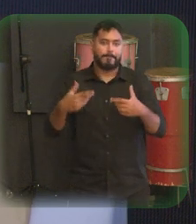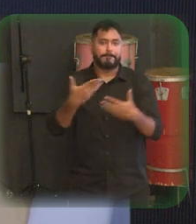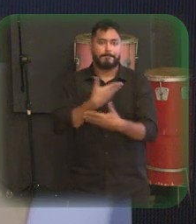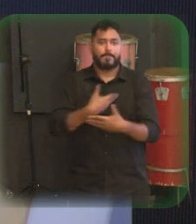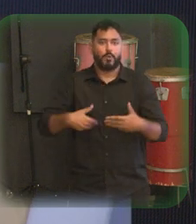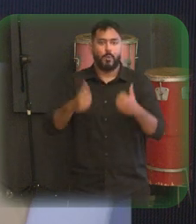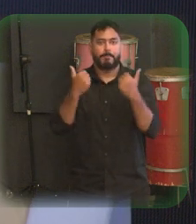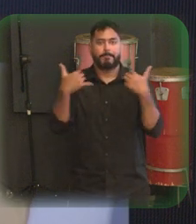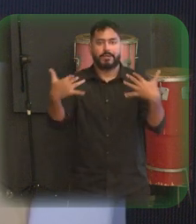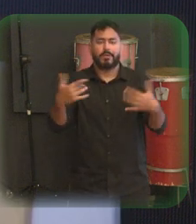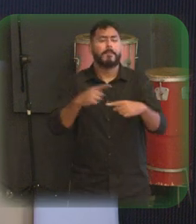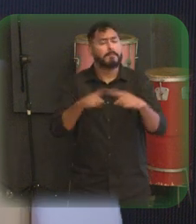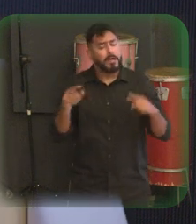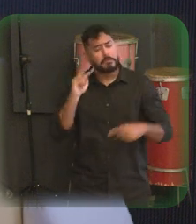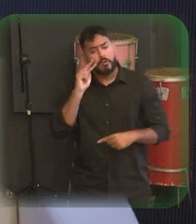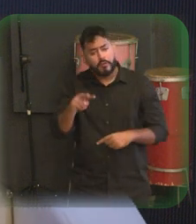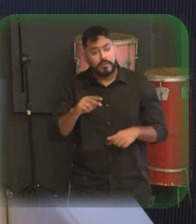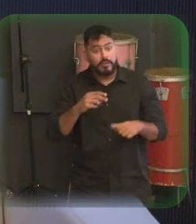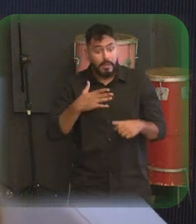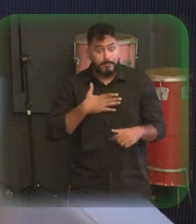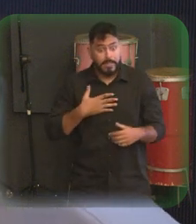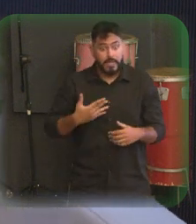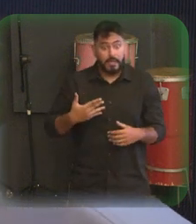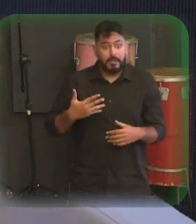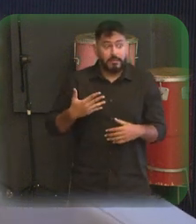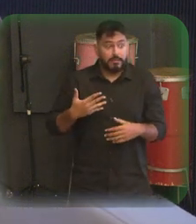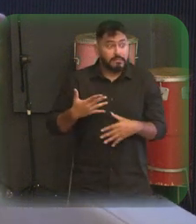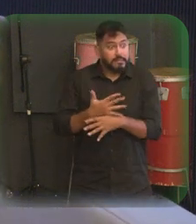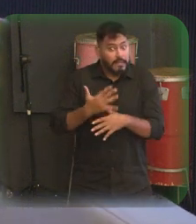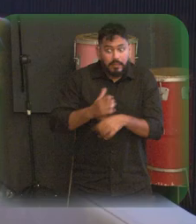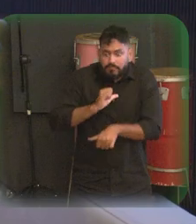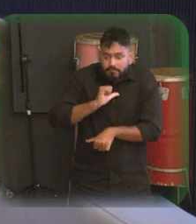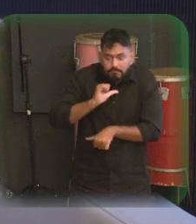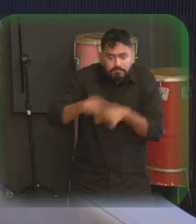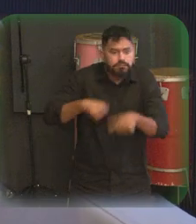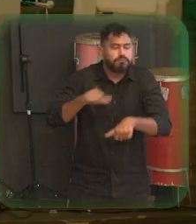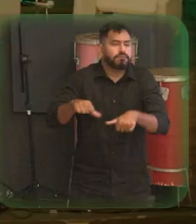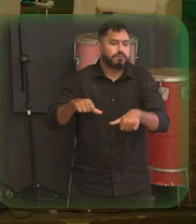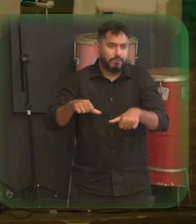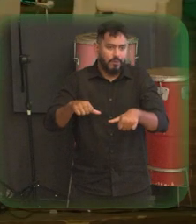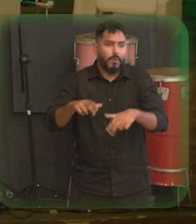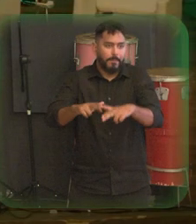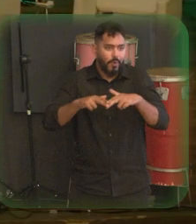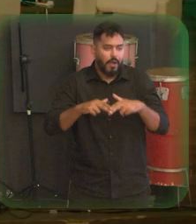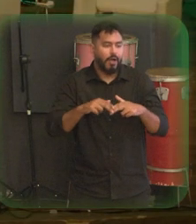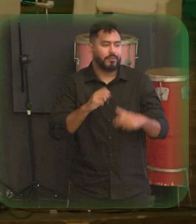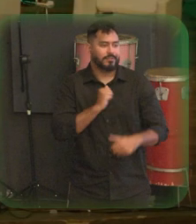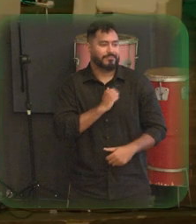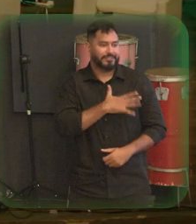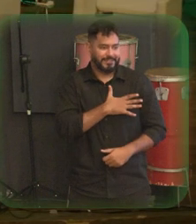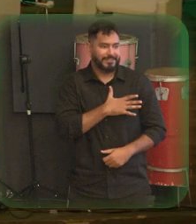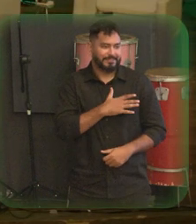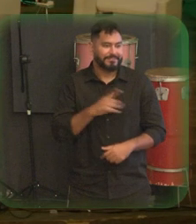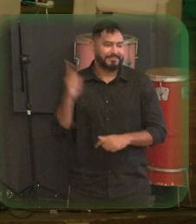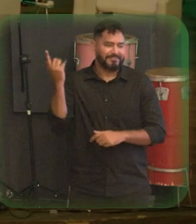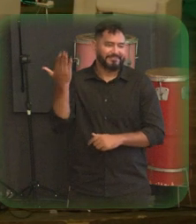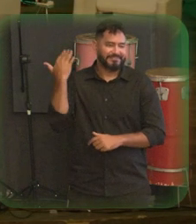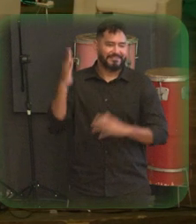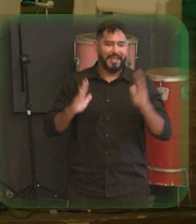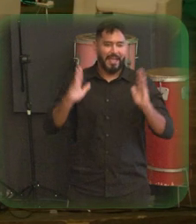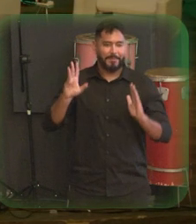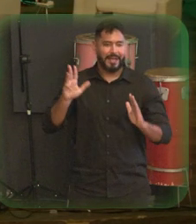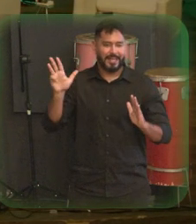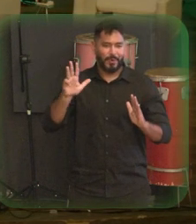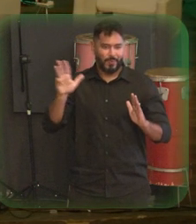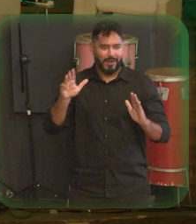grande transformação que a minha cidade viveu a partir do Instituto Federal e da Universidade Federal de Pernambuco, trazidas pelo presidente Lula para a minha cidade.